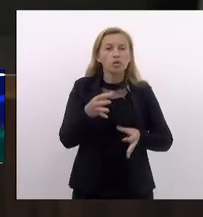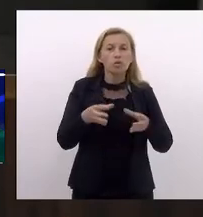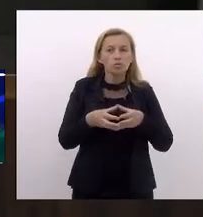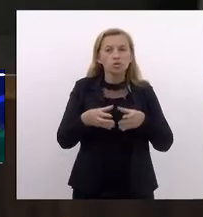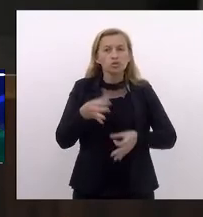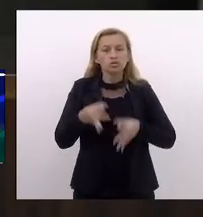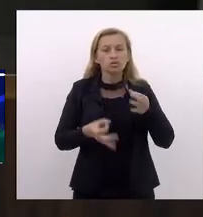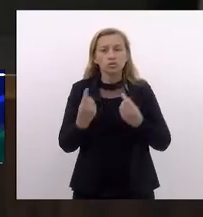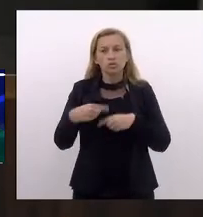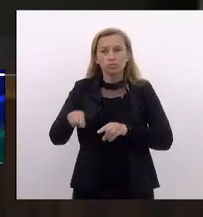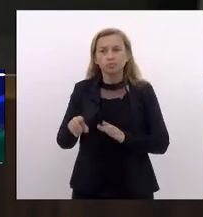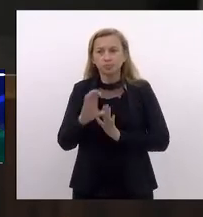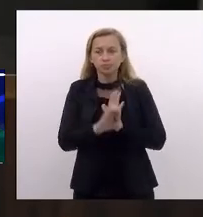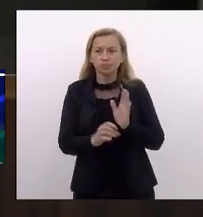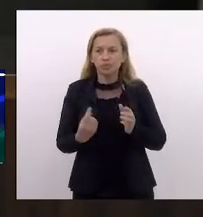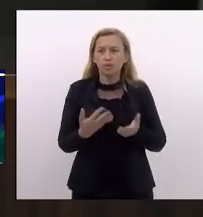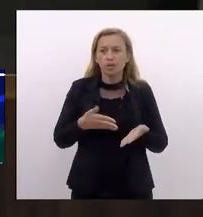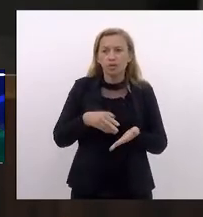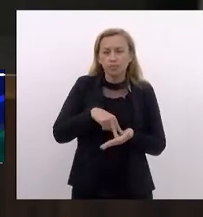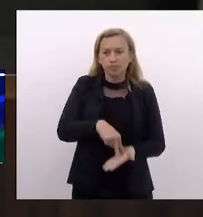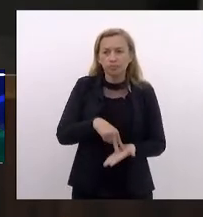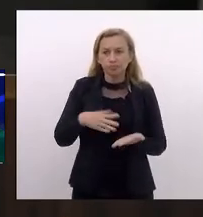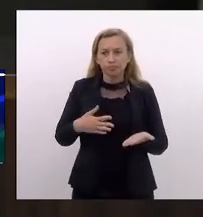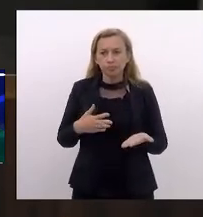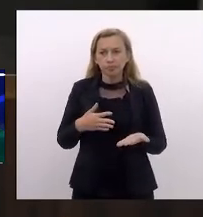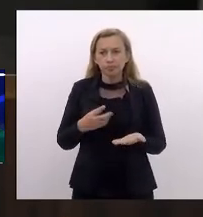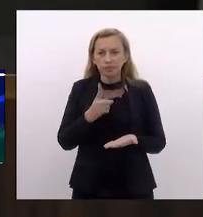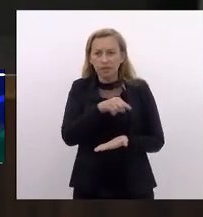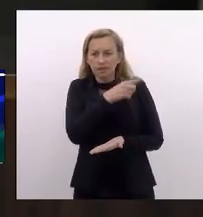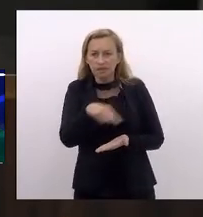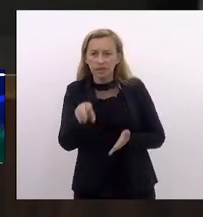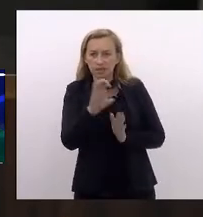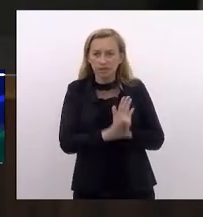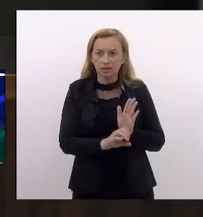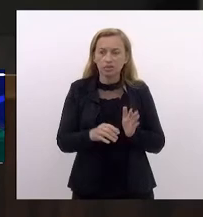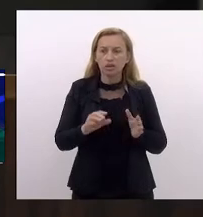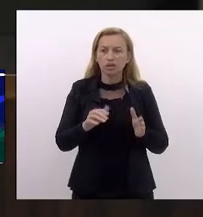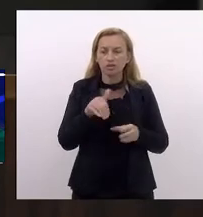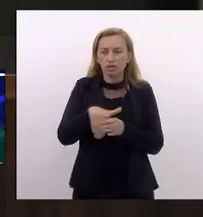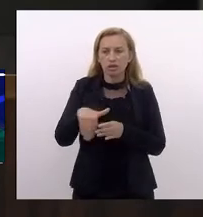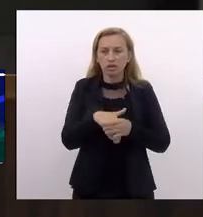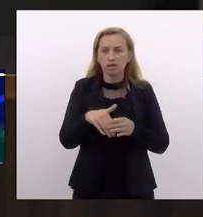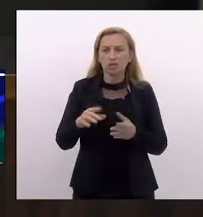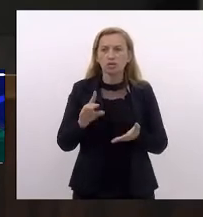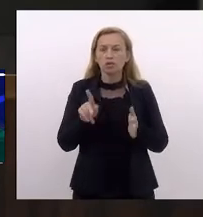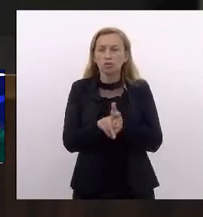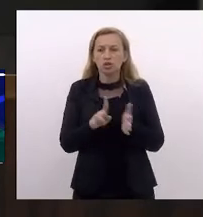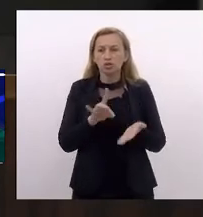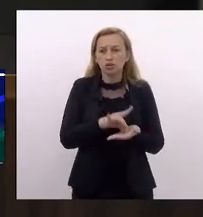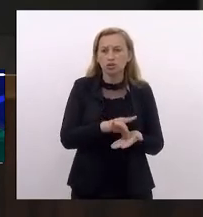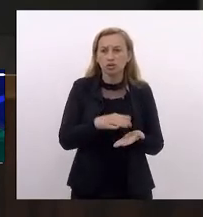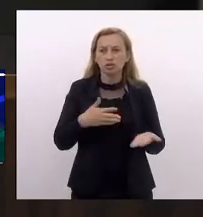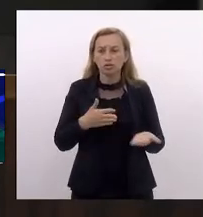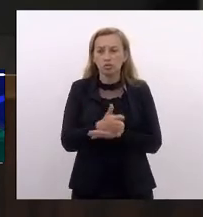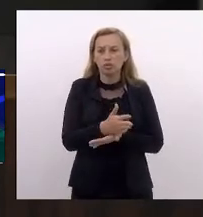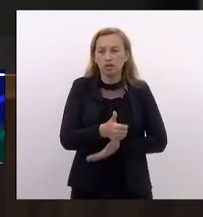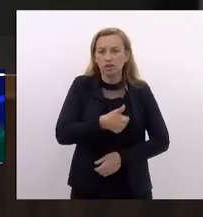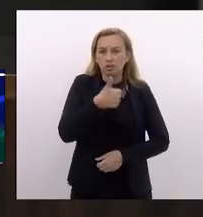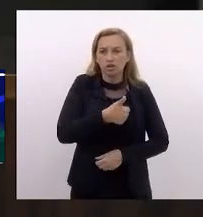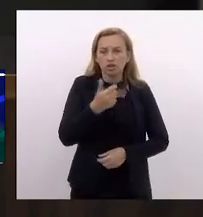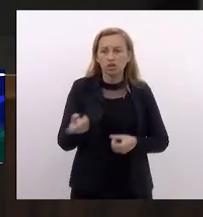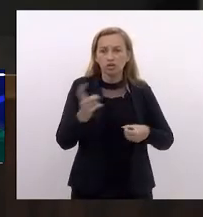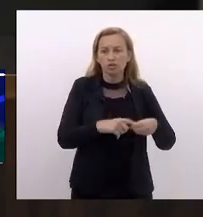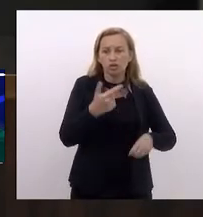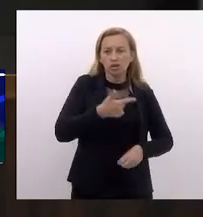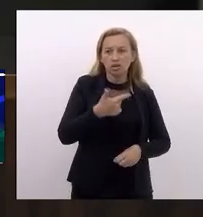concessão de desconto alimentos que a palavra mesmo estão rejeitado as emendas em votação o projeto original seus que a palavra desporto aprovada em primeira